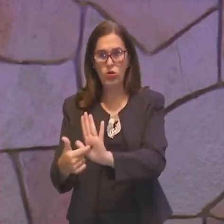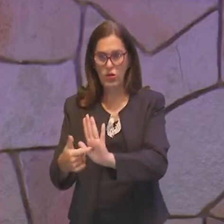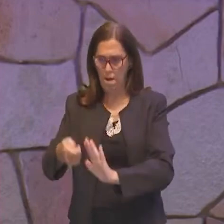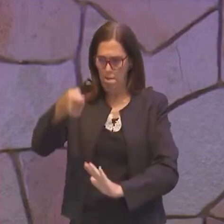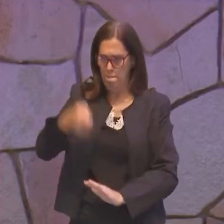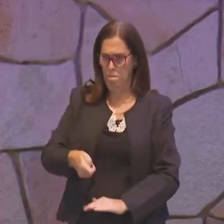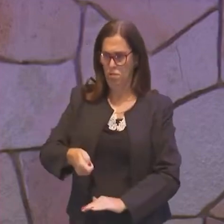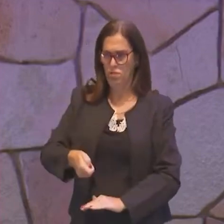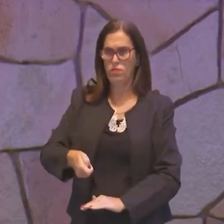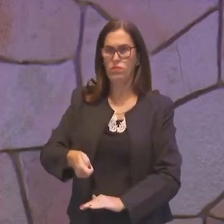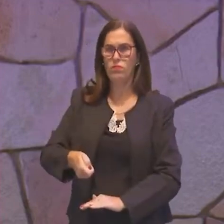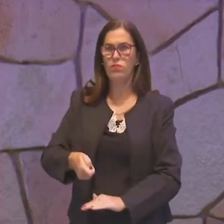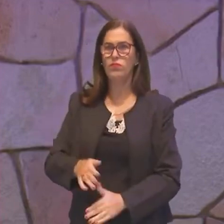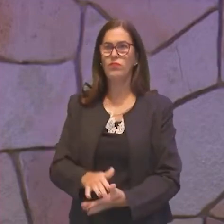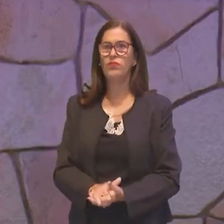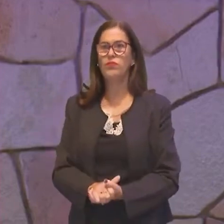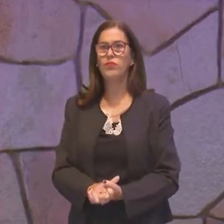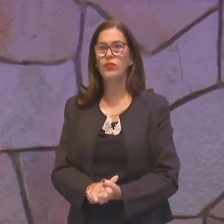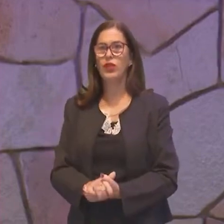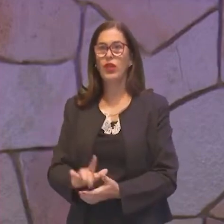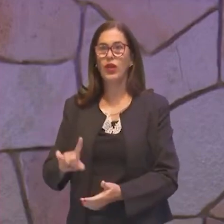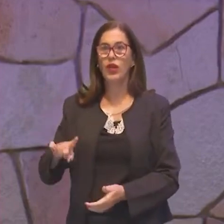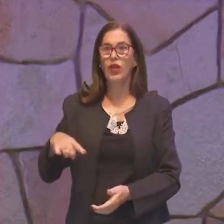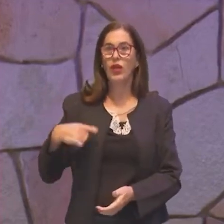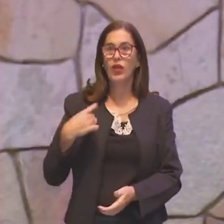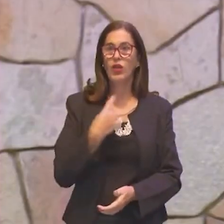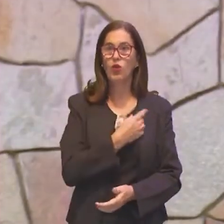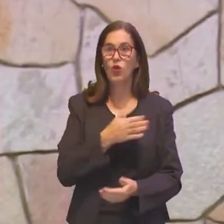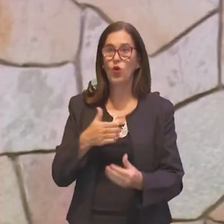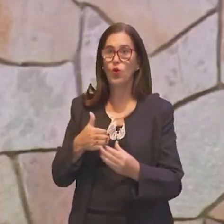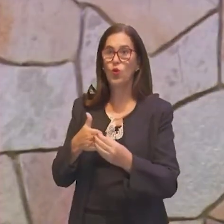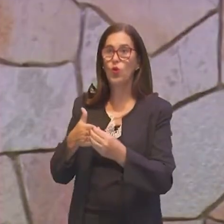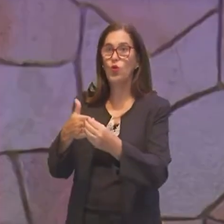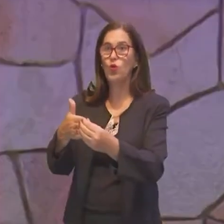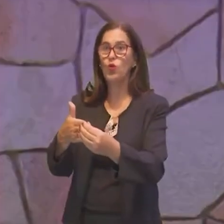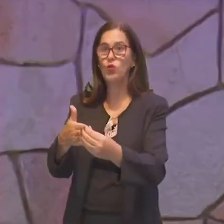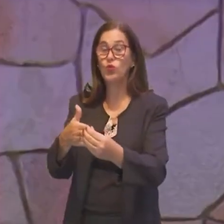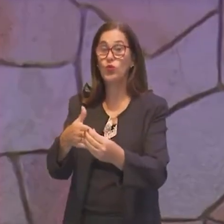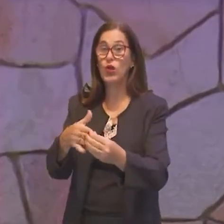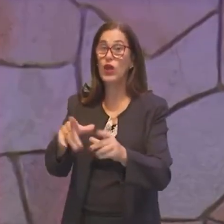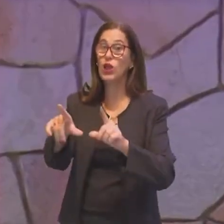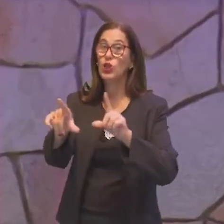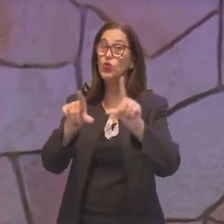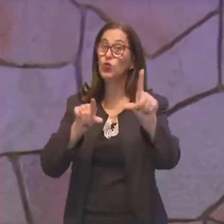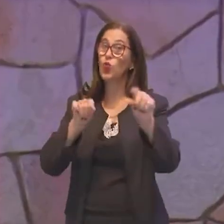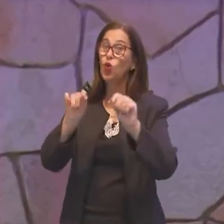agressivo que nos leva a uma decisão.